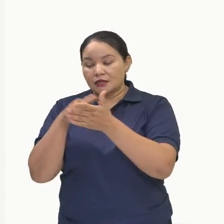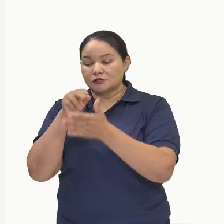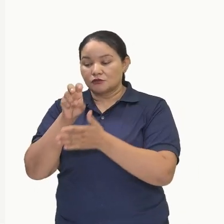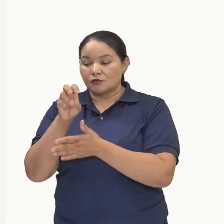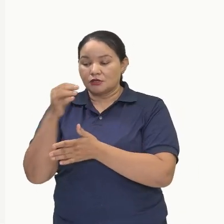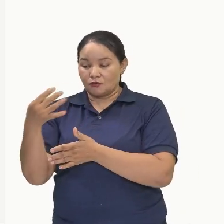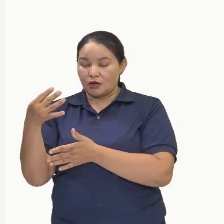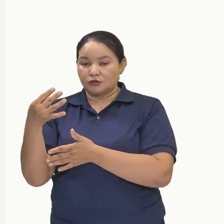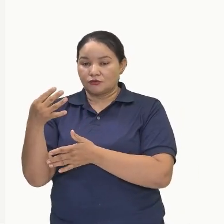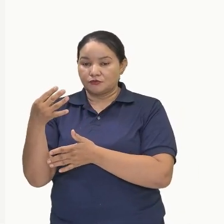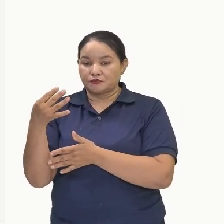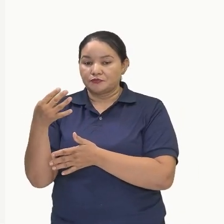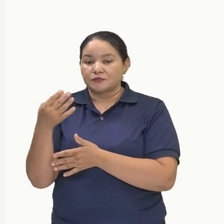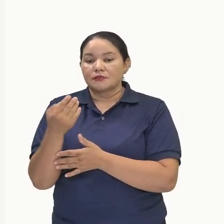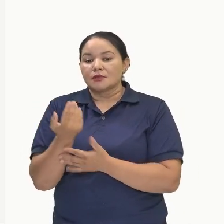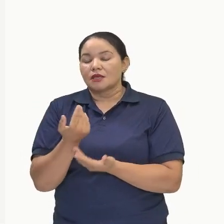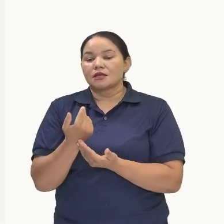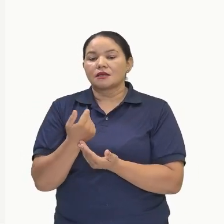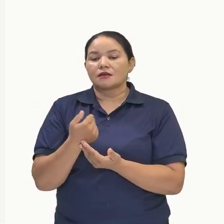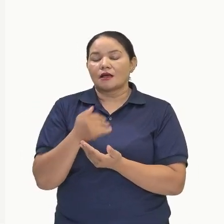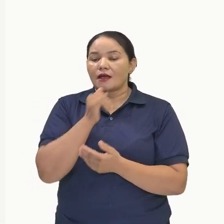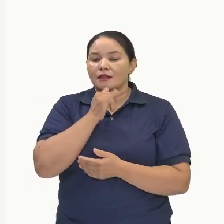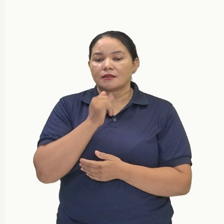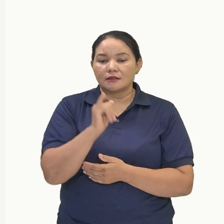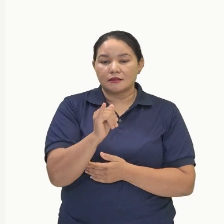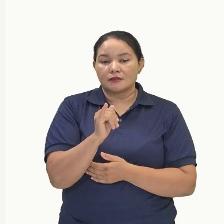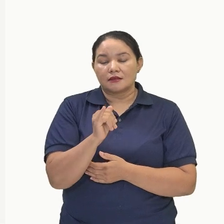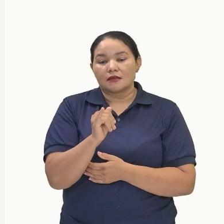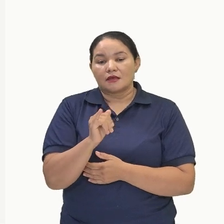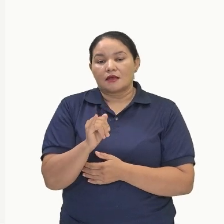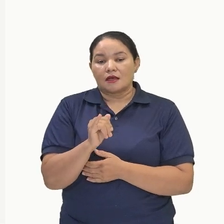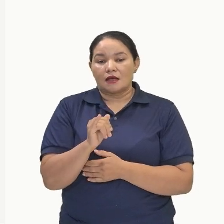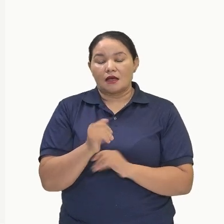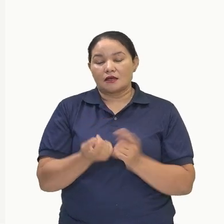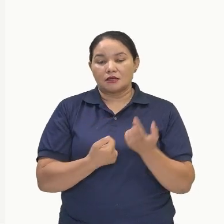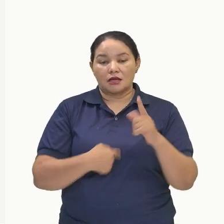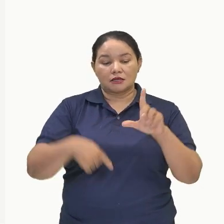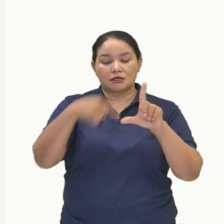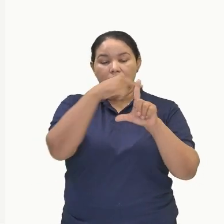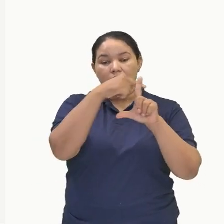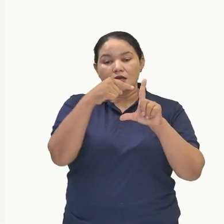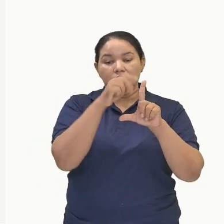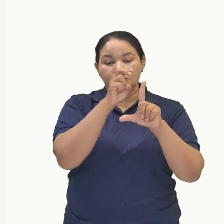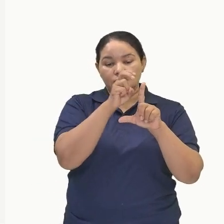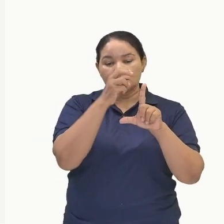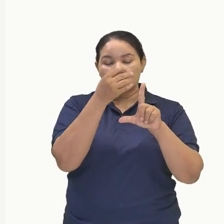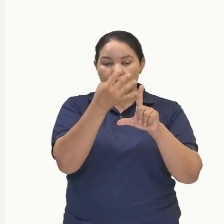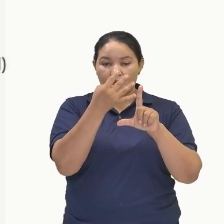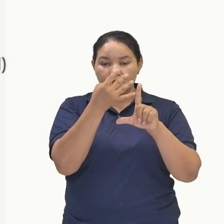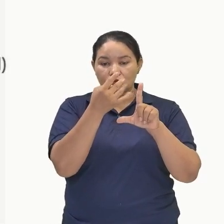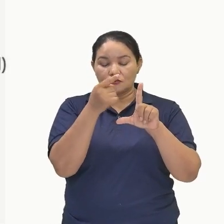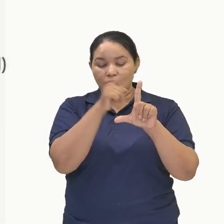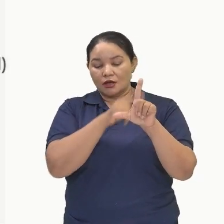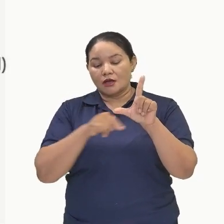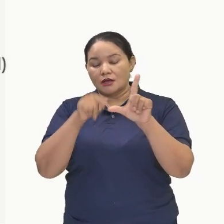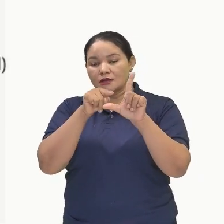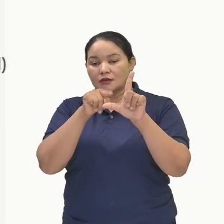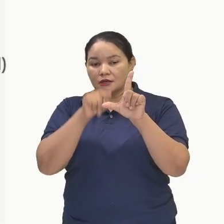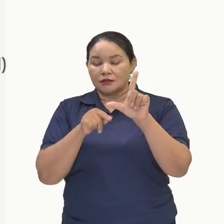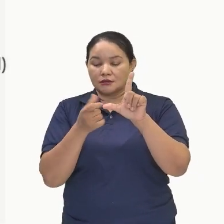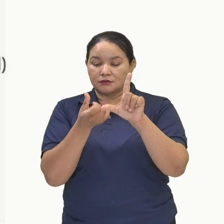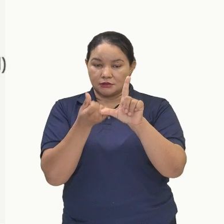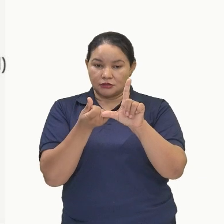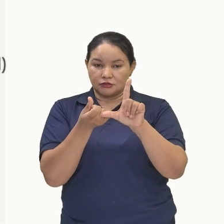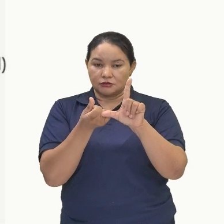nesse ponto, e a corrente elétrica, quando a tensão é 54, a corrente elétrica vale 6. O que é que eu quero calcular